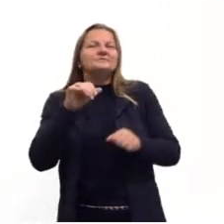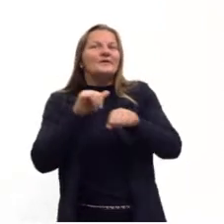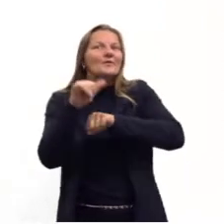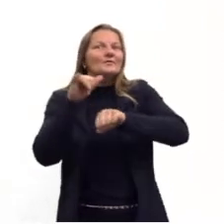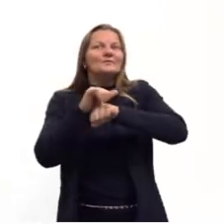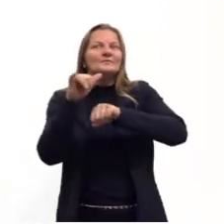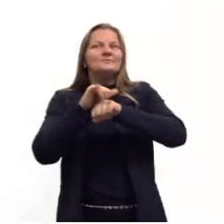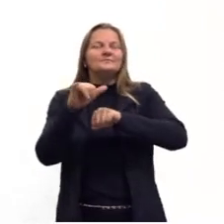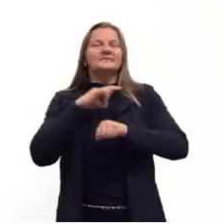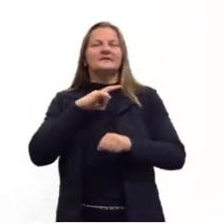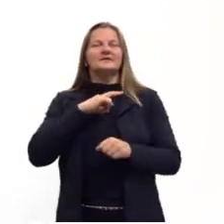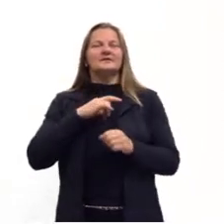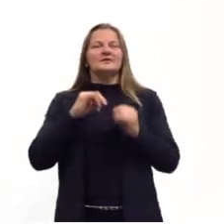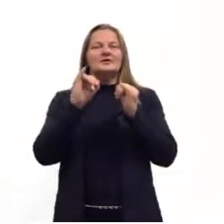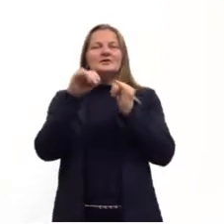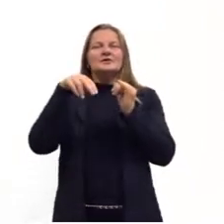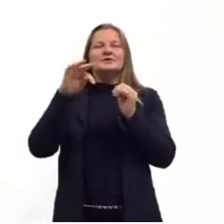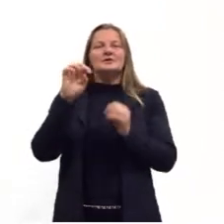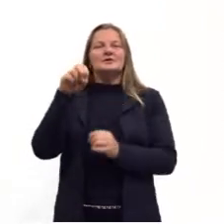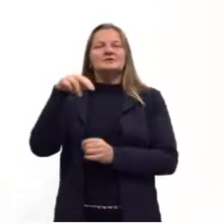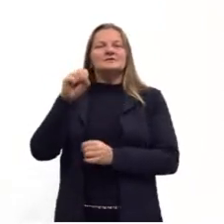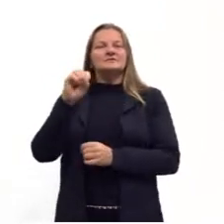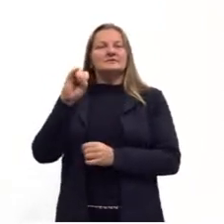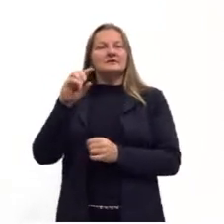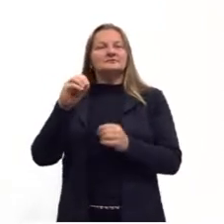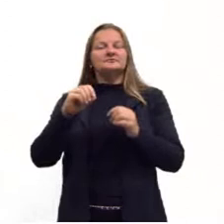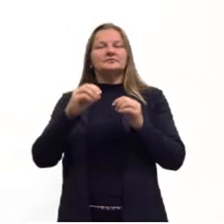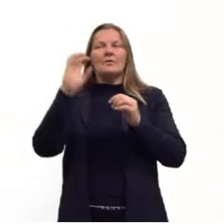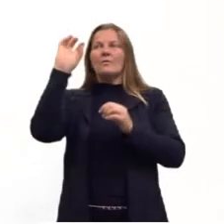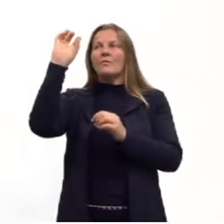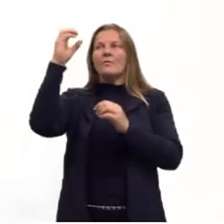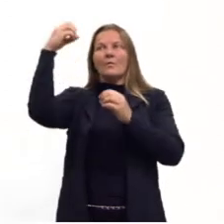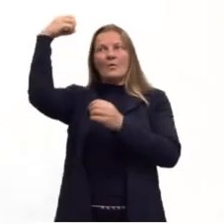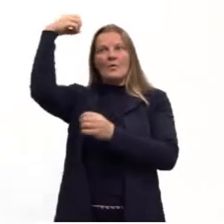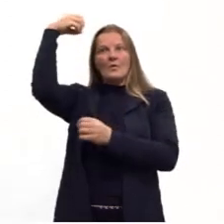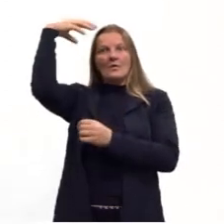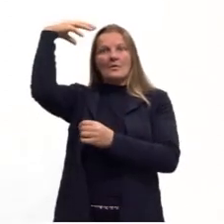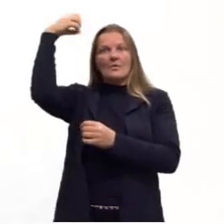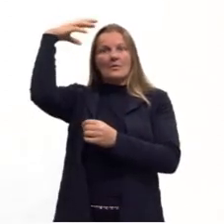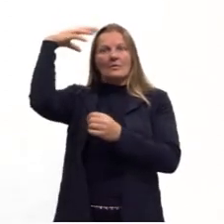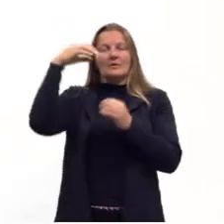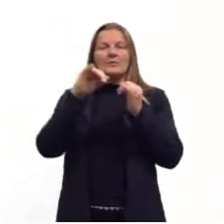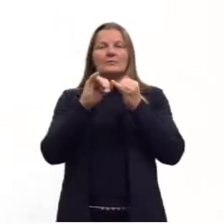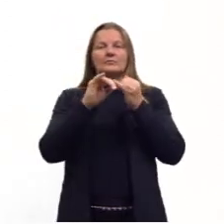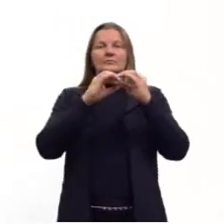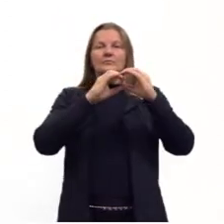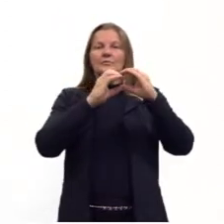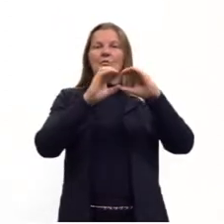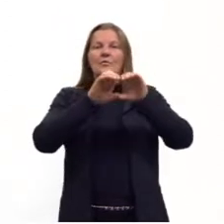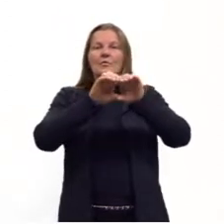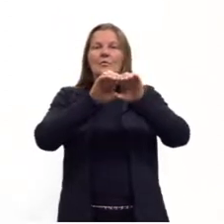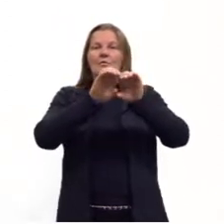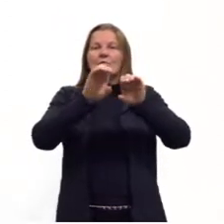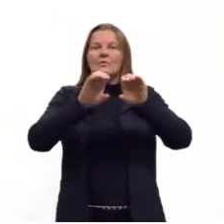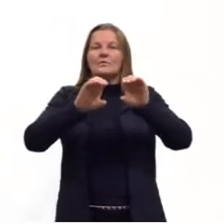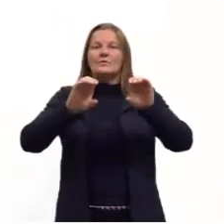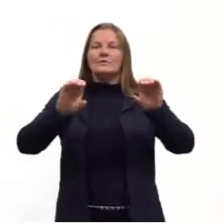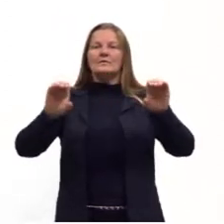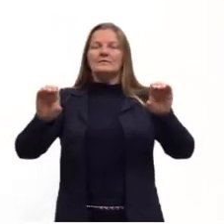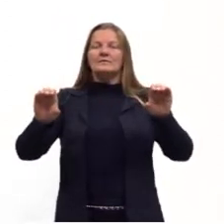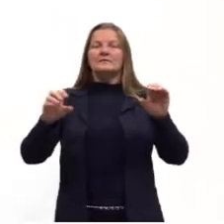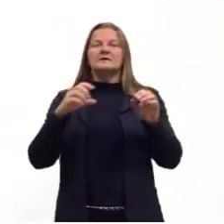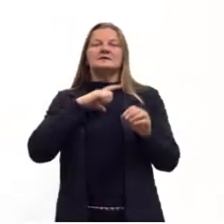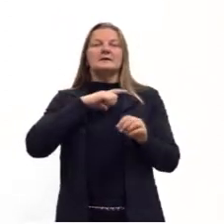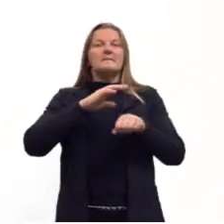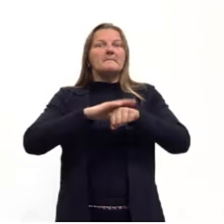acontece a intensidade da Luz de cada lâmpada de um circuito em série quanto mais